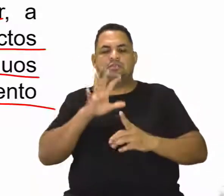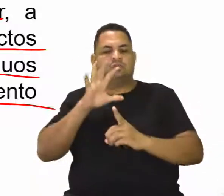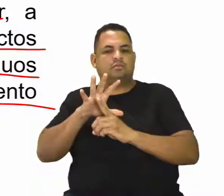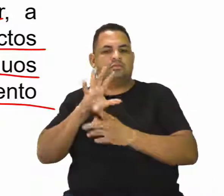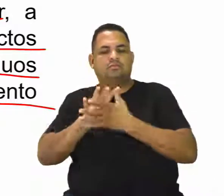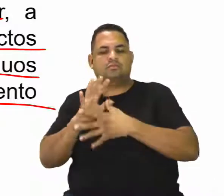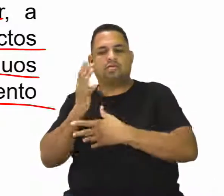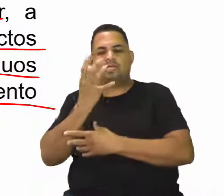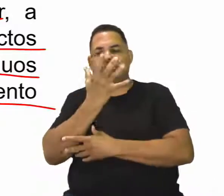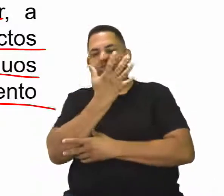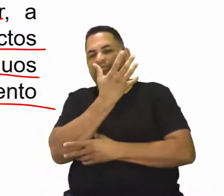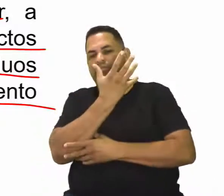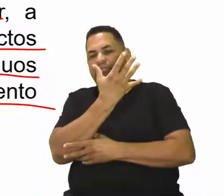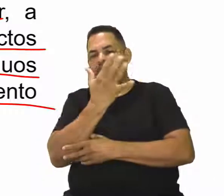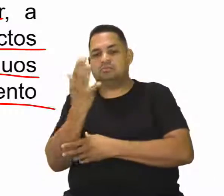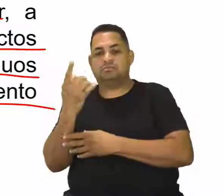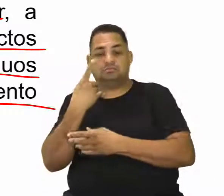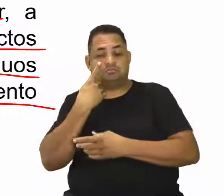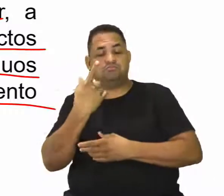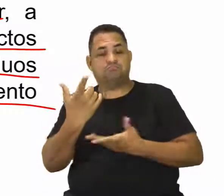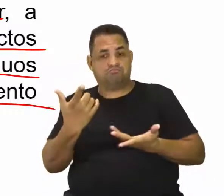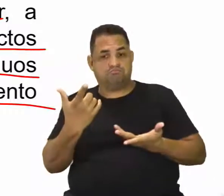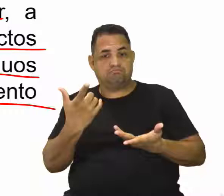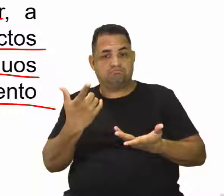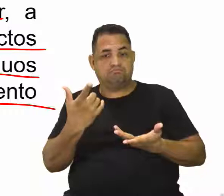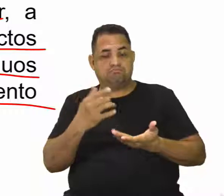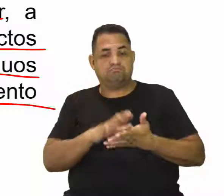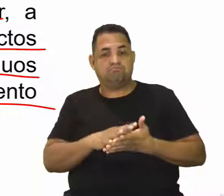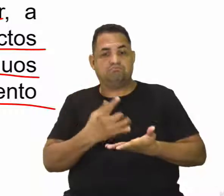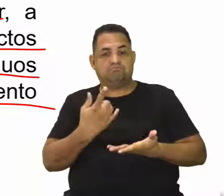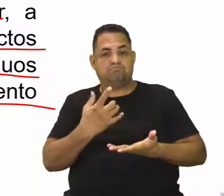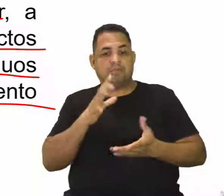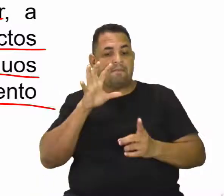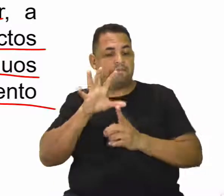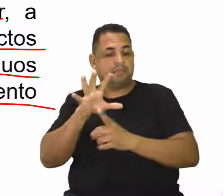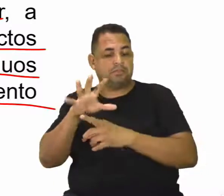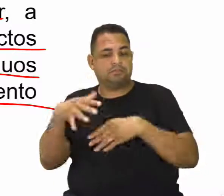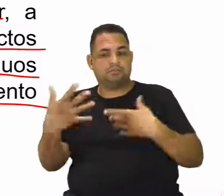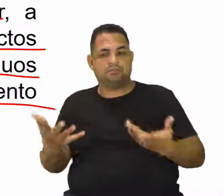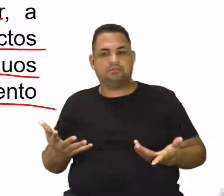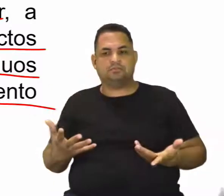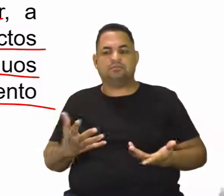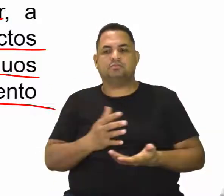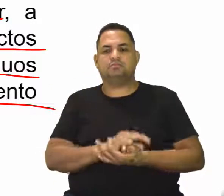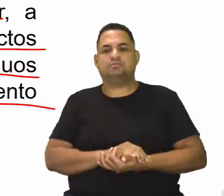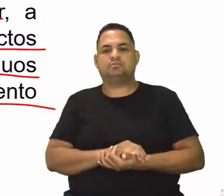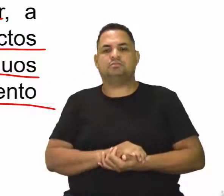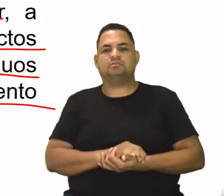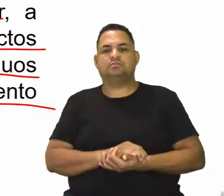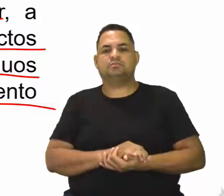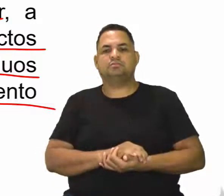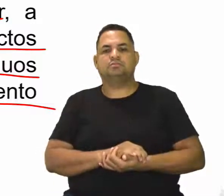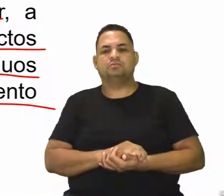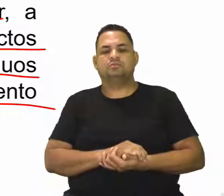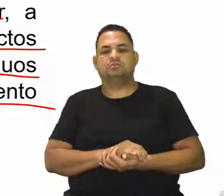impacto ambiental ali é vigente, é claro, é impactante,